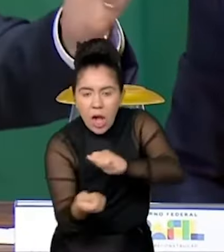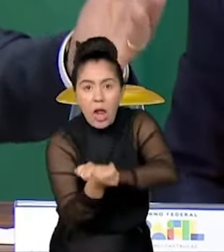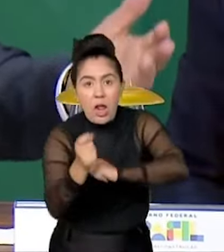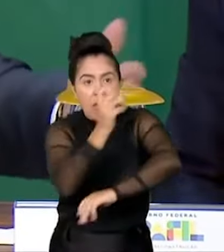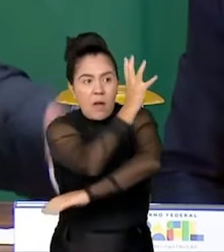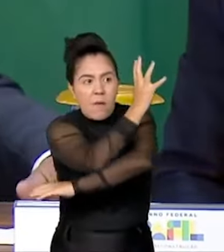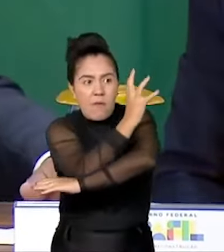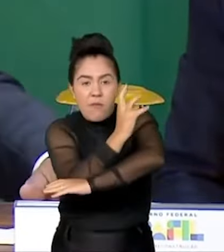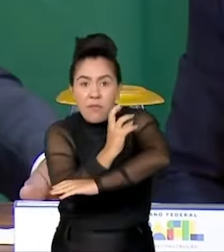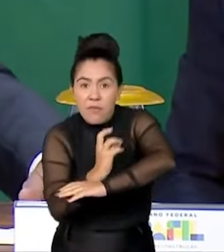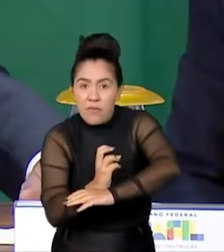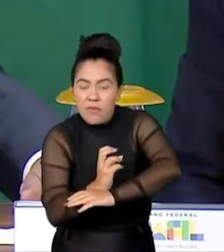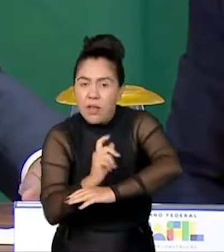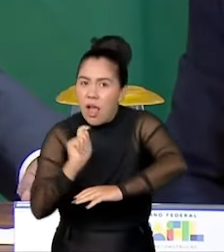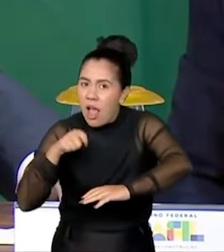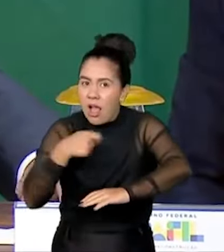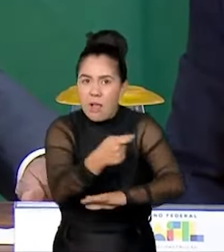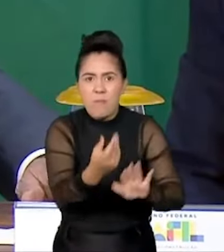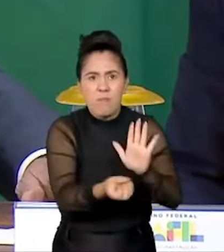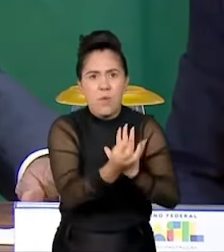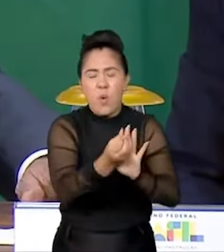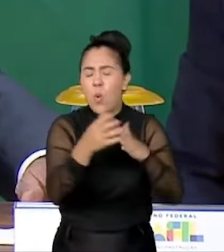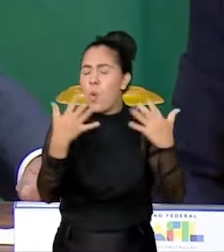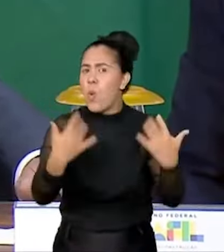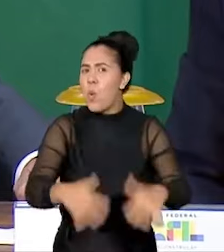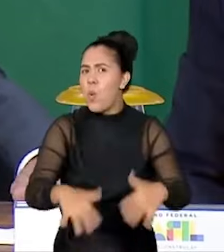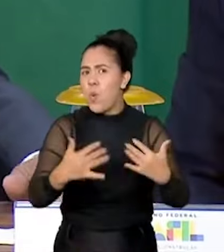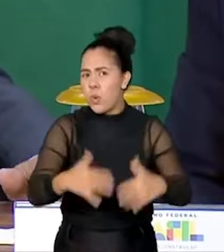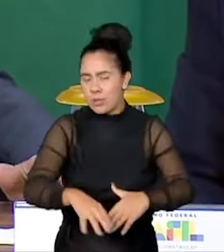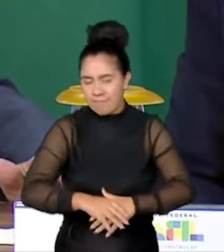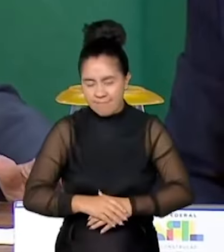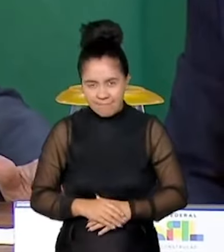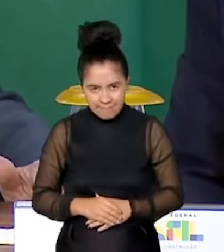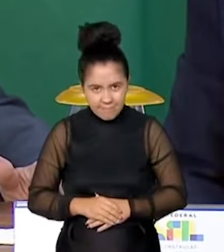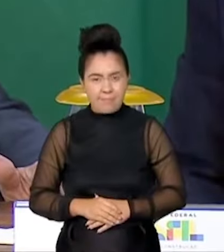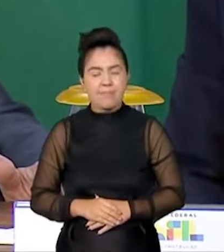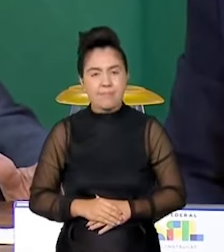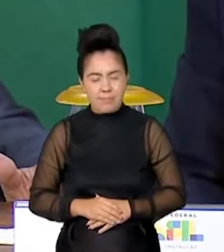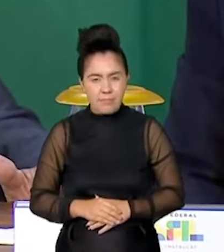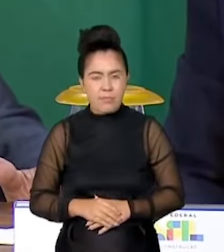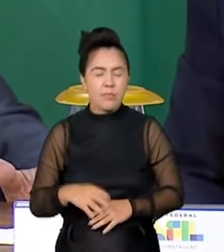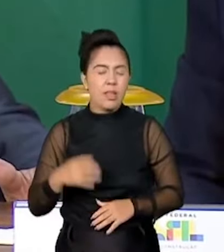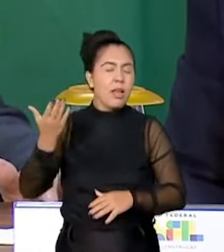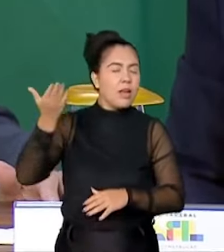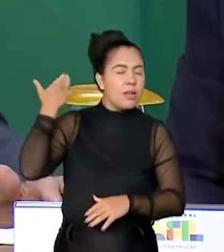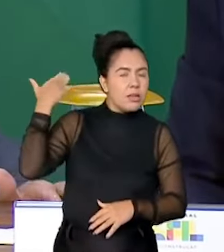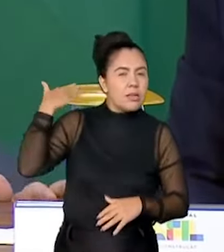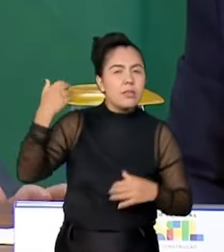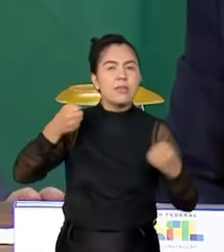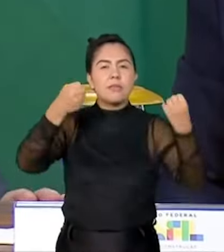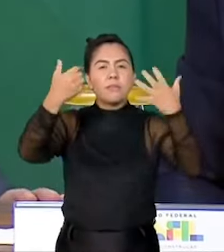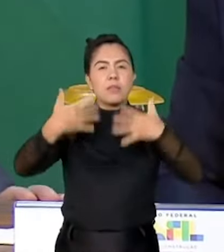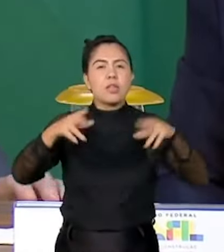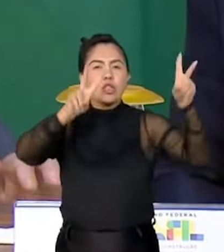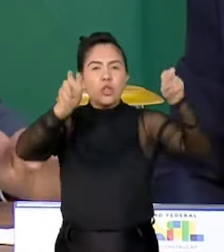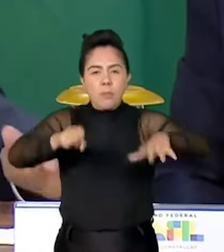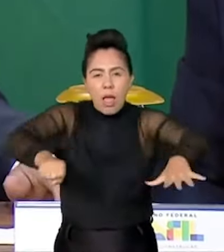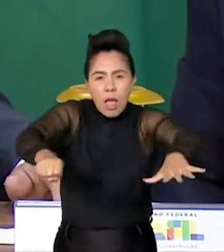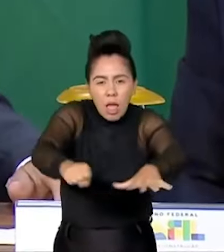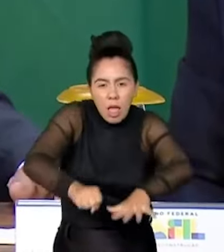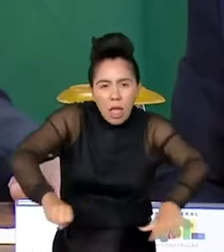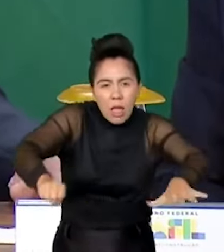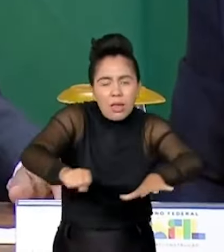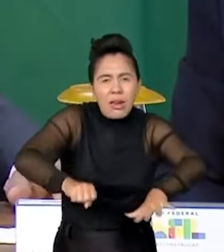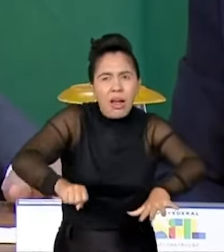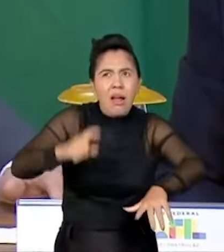coisa extremamente produtiva. Quando a gente ouvia falar do semiárido, a gente lembrava de